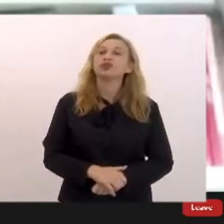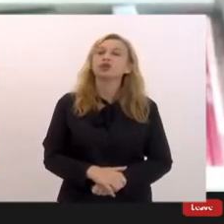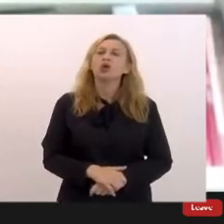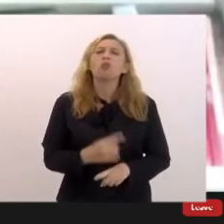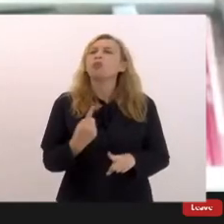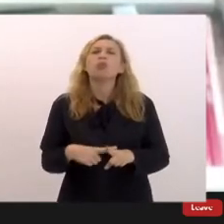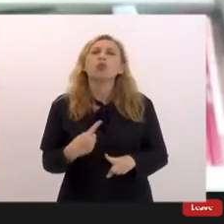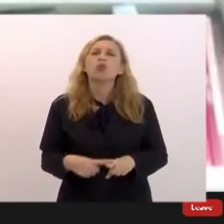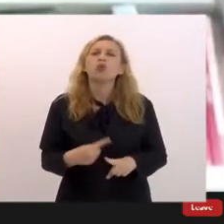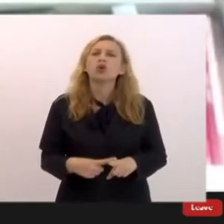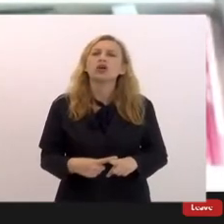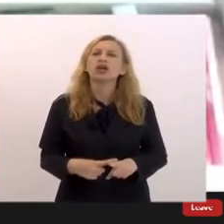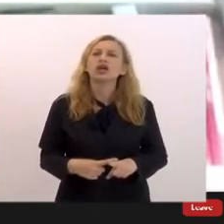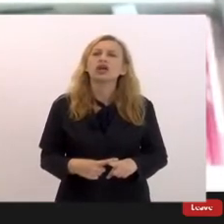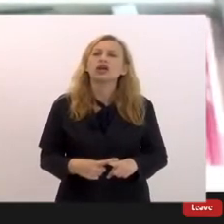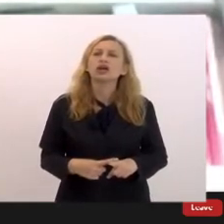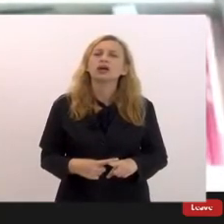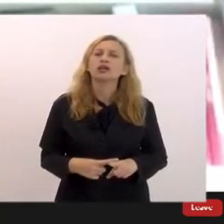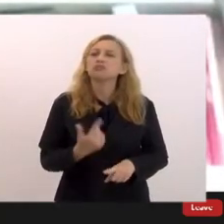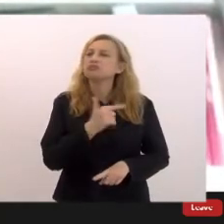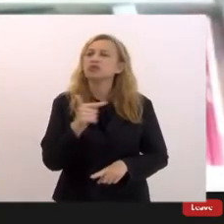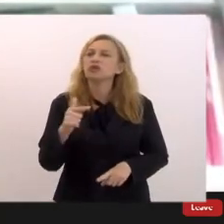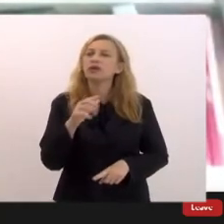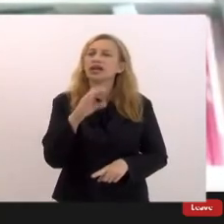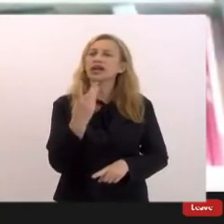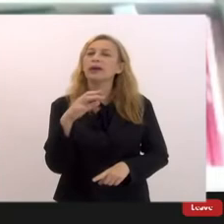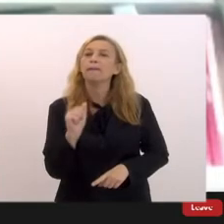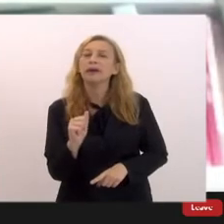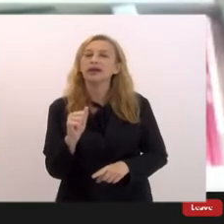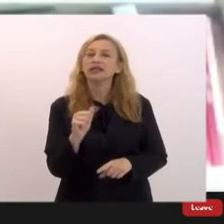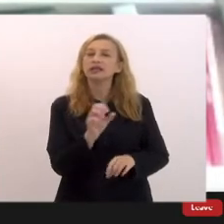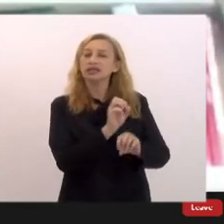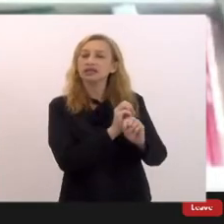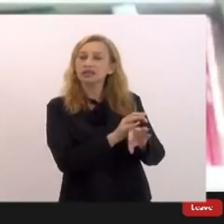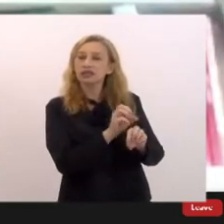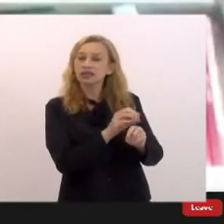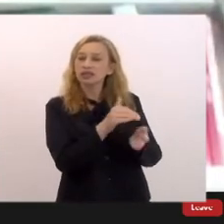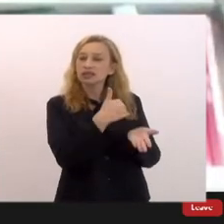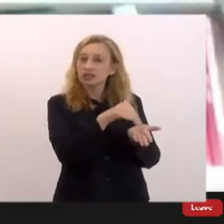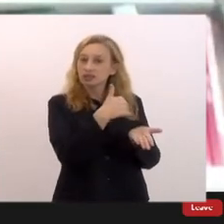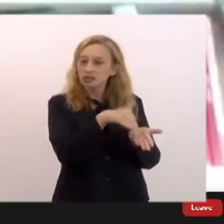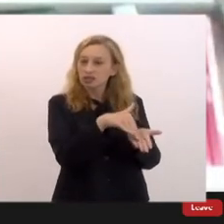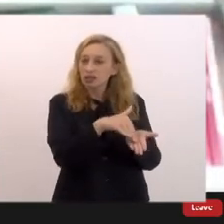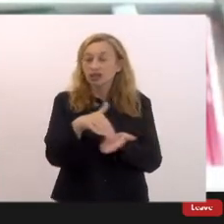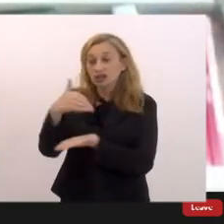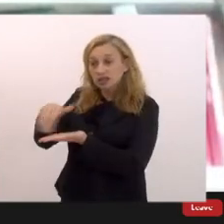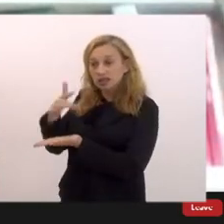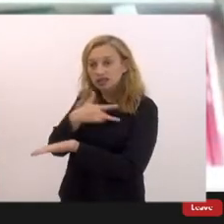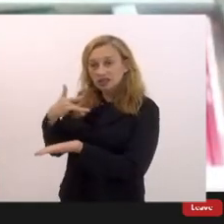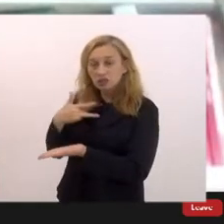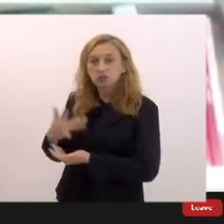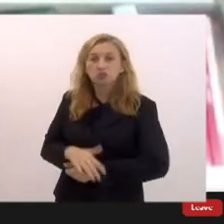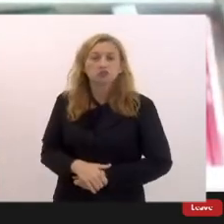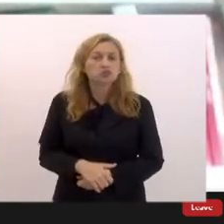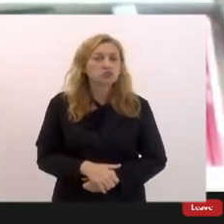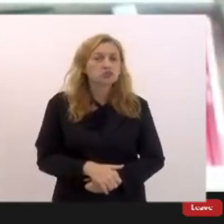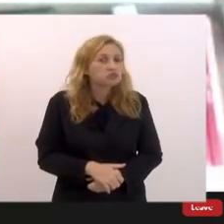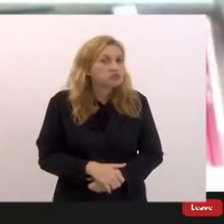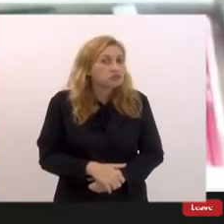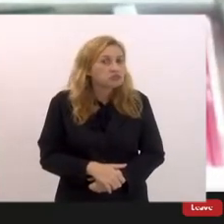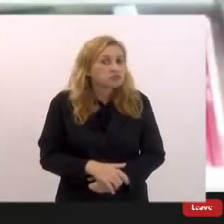Por que não temos campanhas da Secretaria de Educação e da Secretaria de